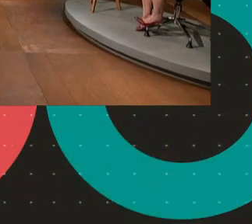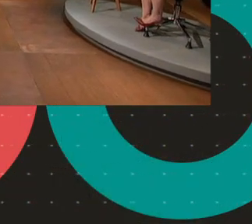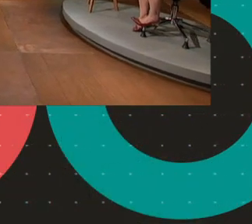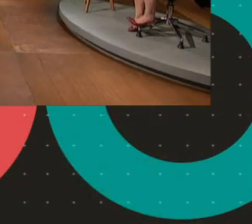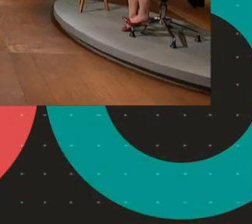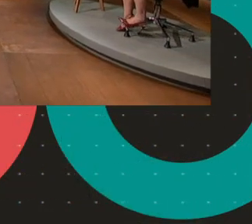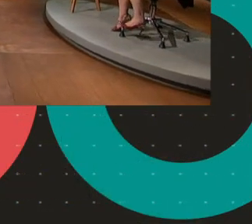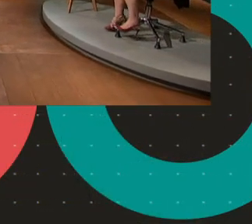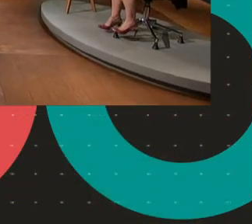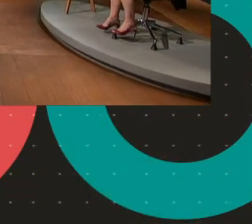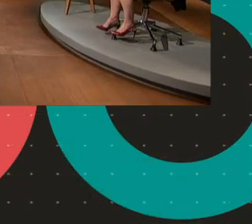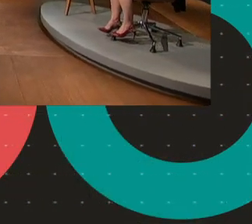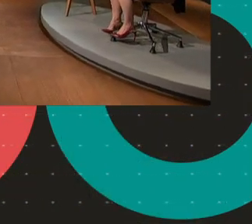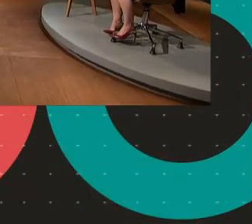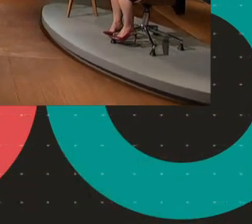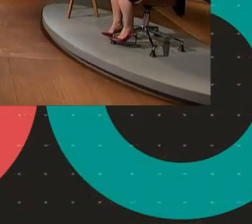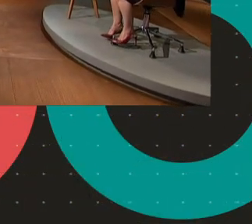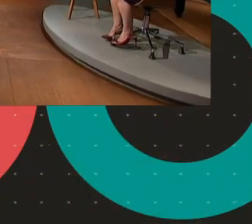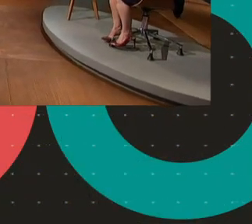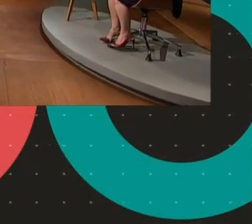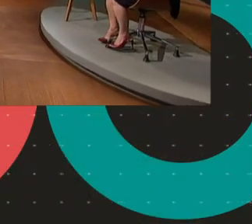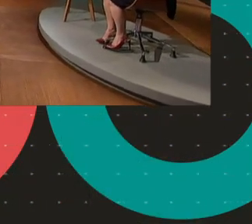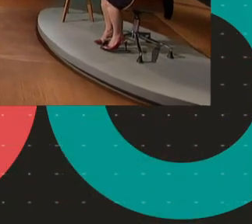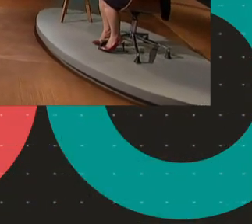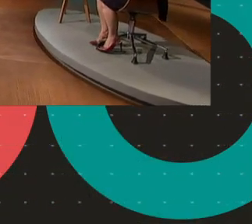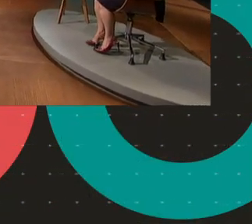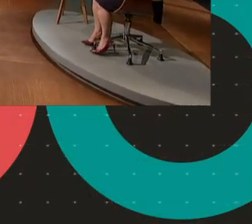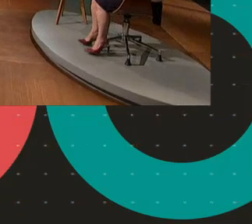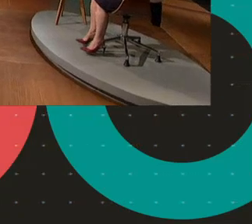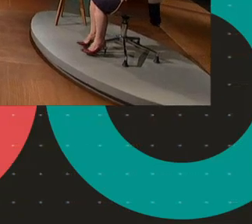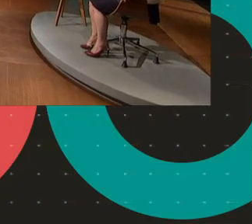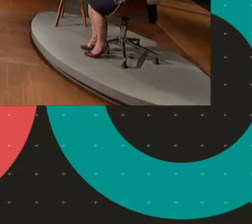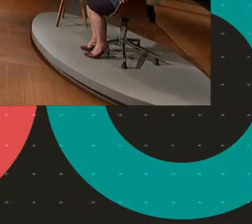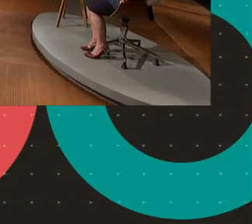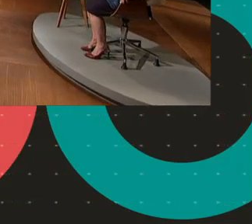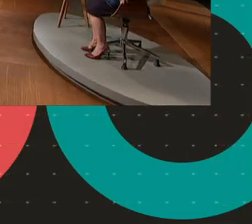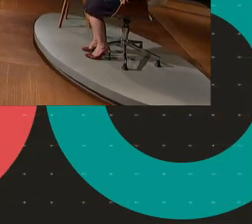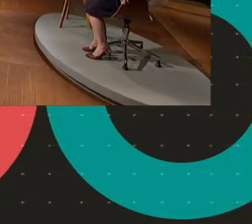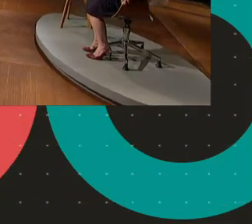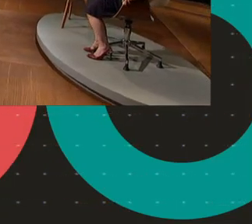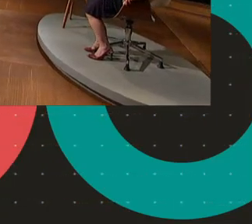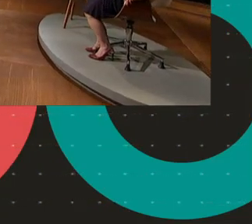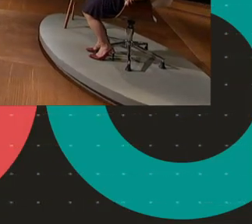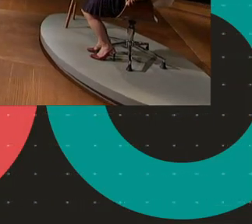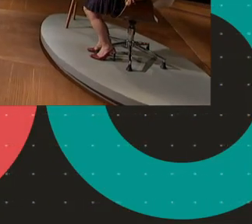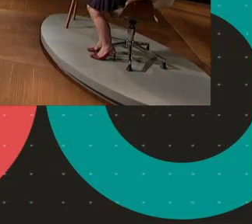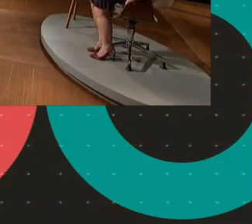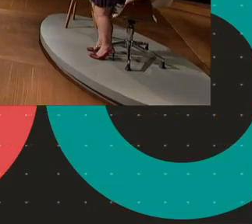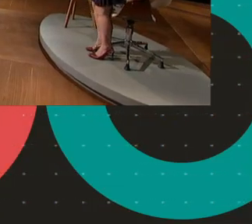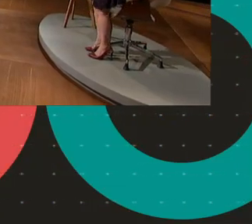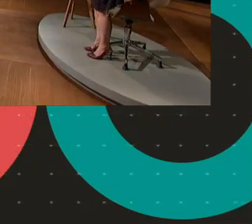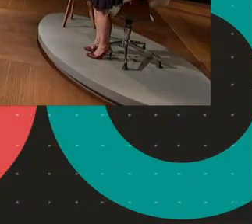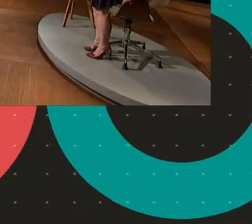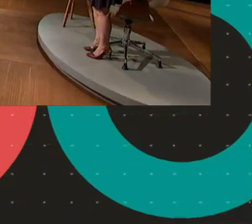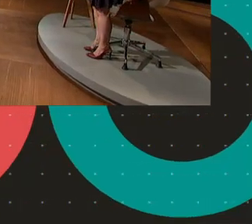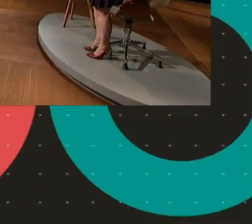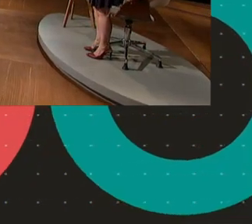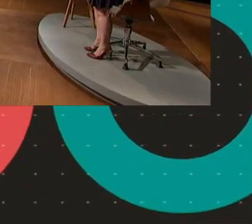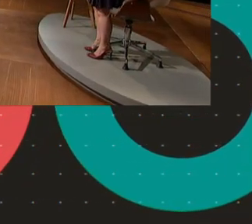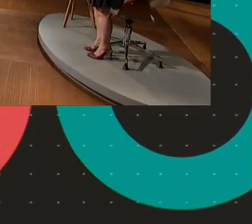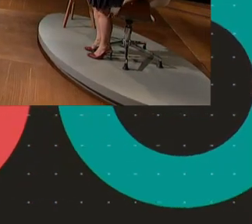Ai, gente, eu errei muitas coisas, esqueci o nome. Nada, foi lindo. Gente, ando esquecendo o nome. Não.